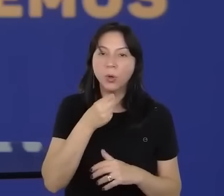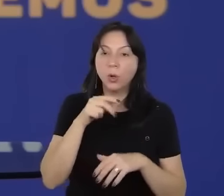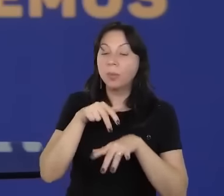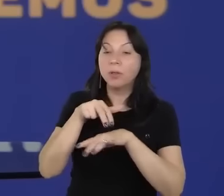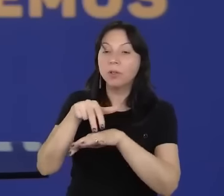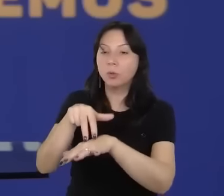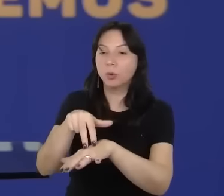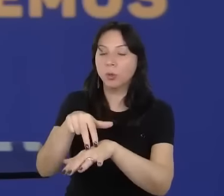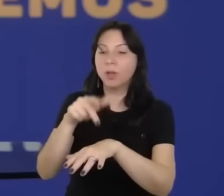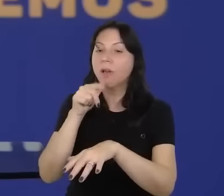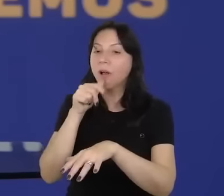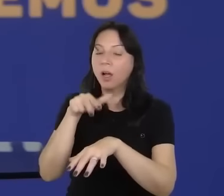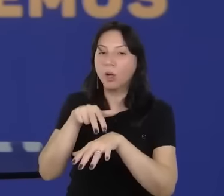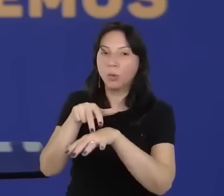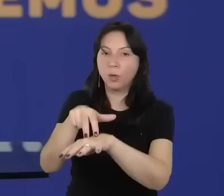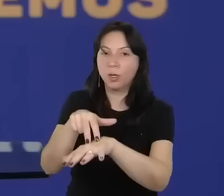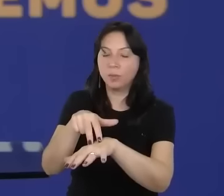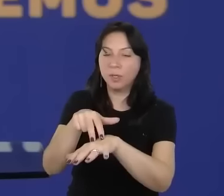Jesus